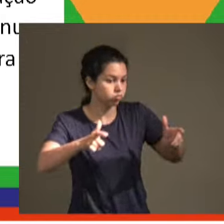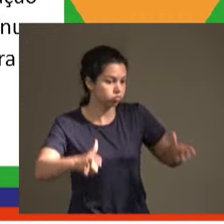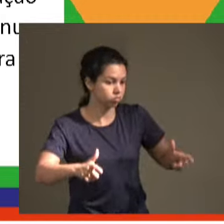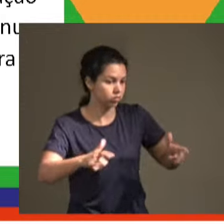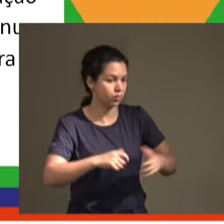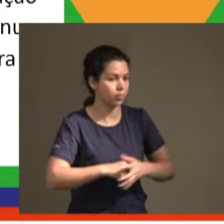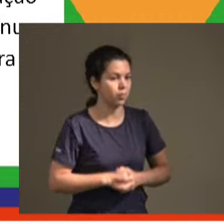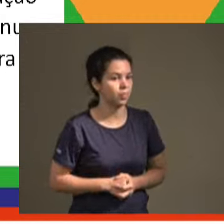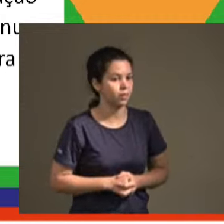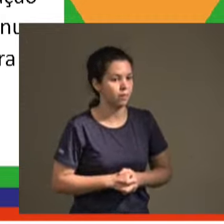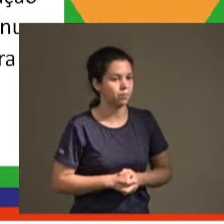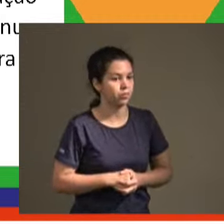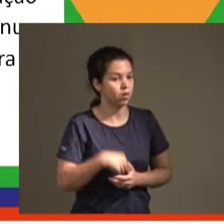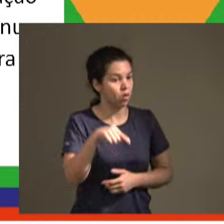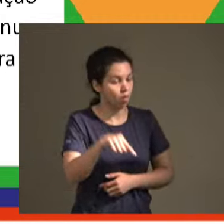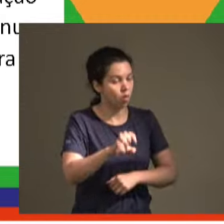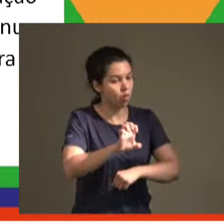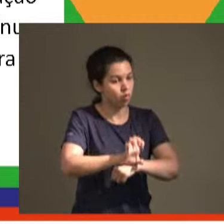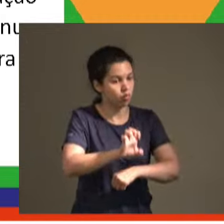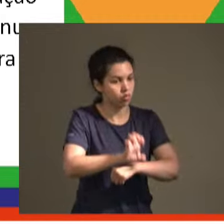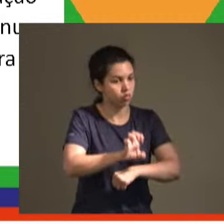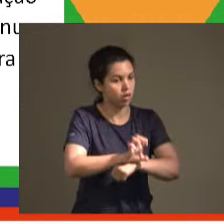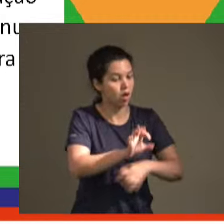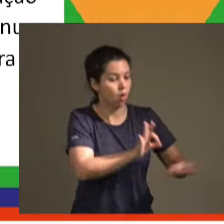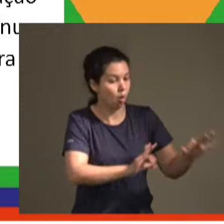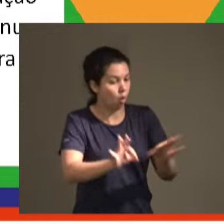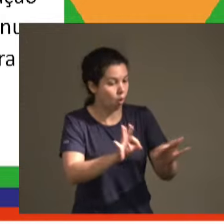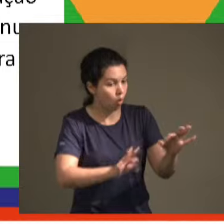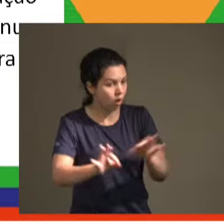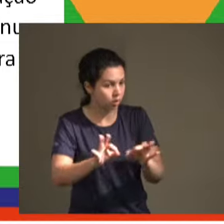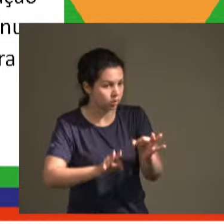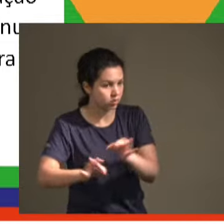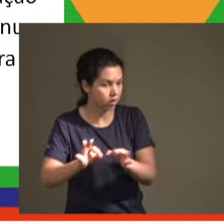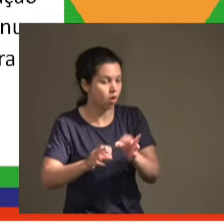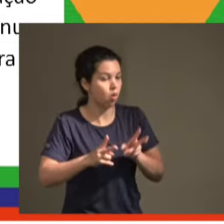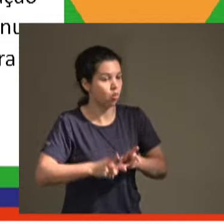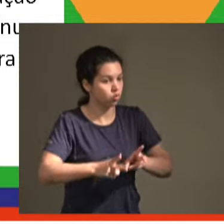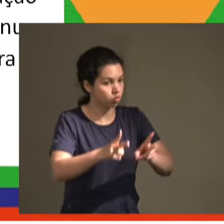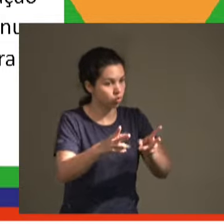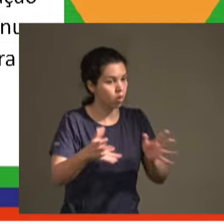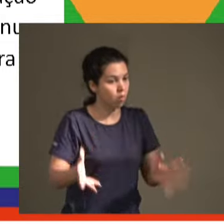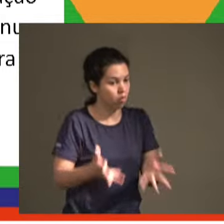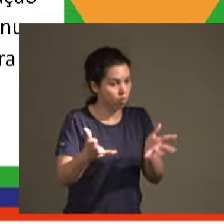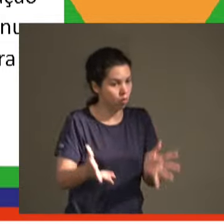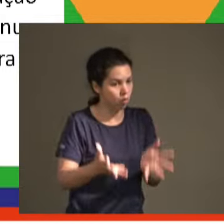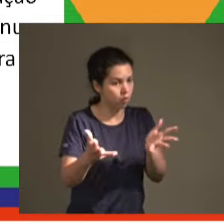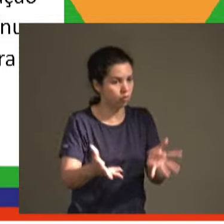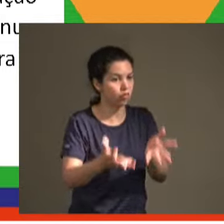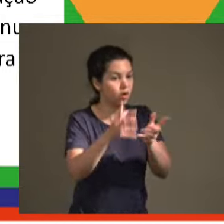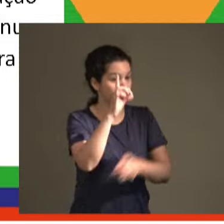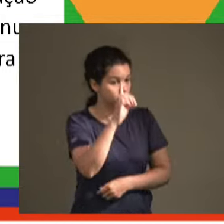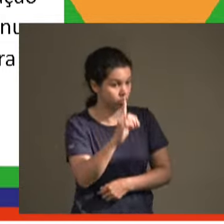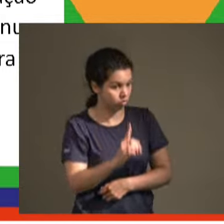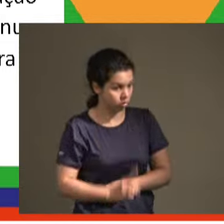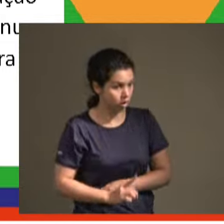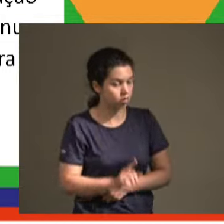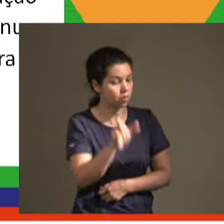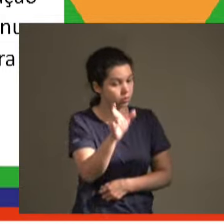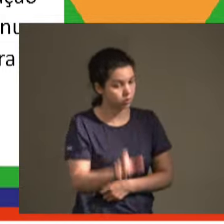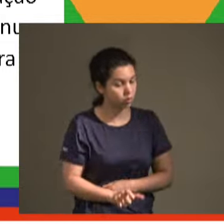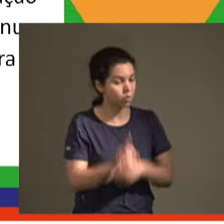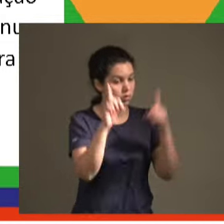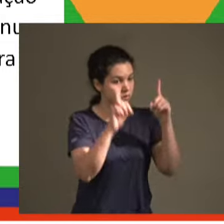se organizar de modo mais contínuo para a promoção dos direitos das pessoas com deficiência, como a própria sociedade